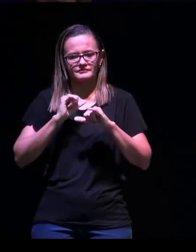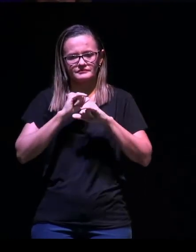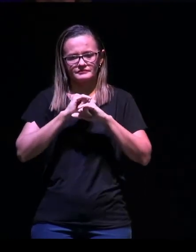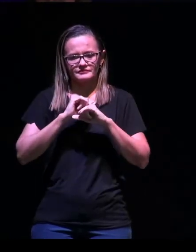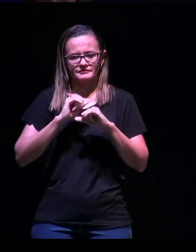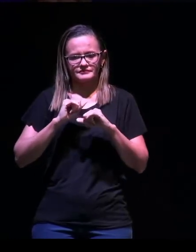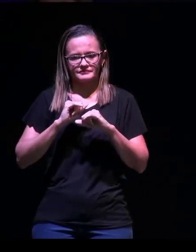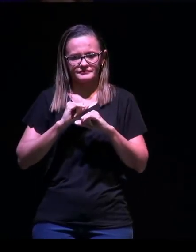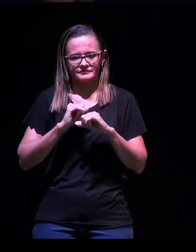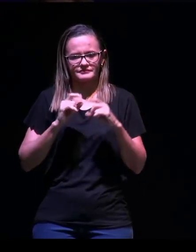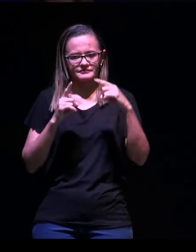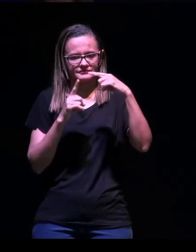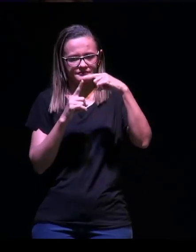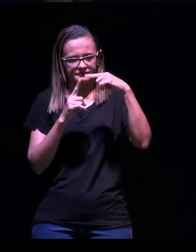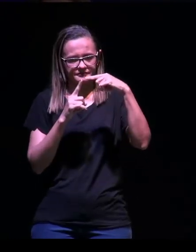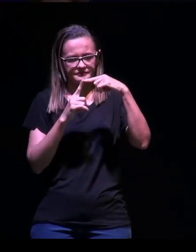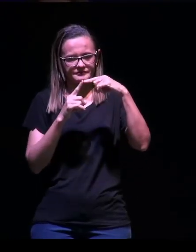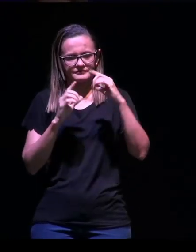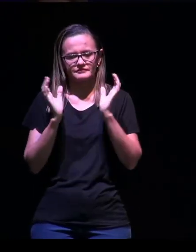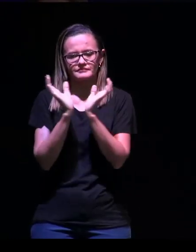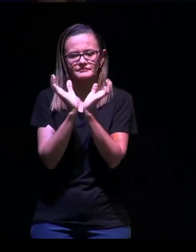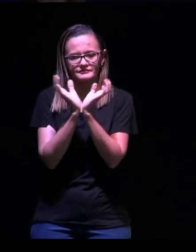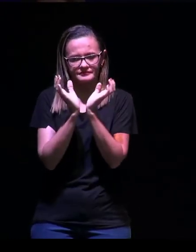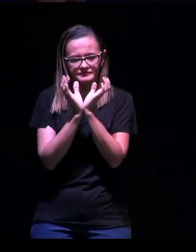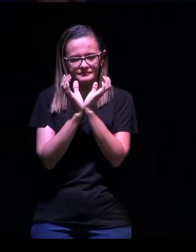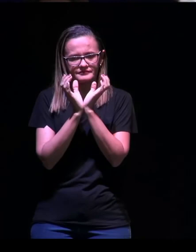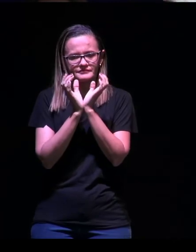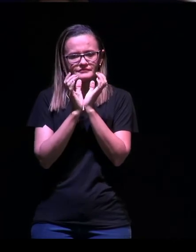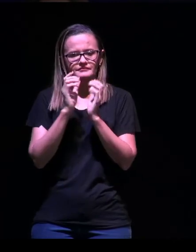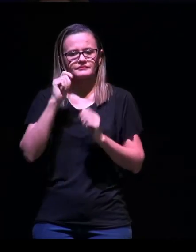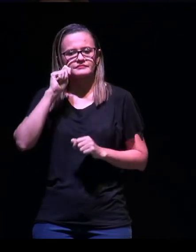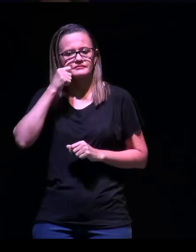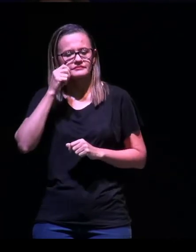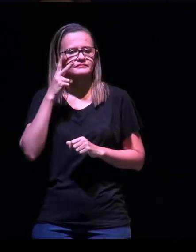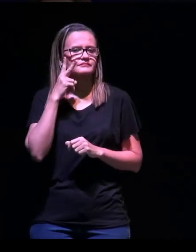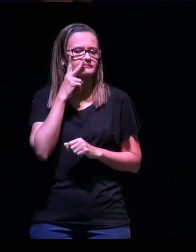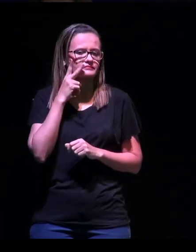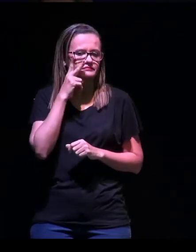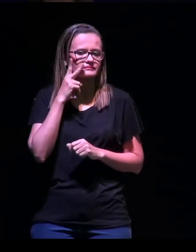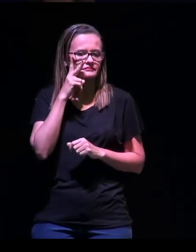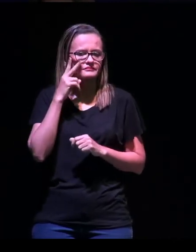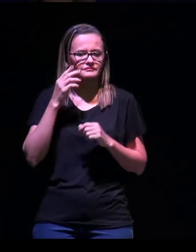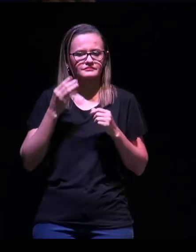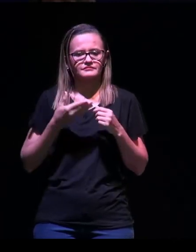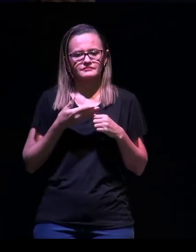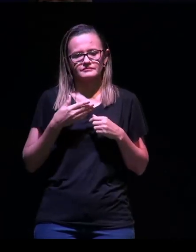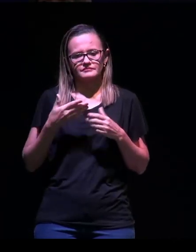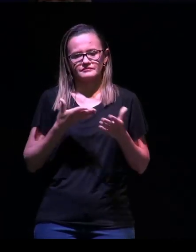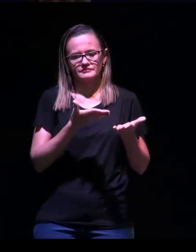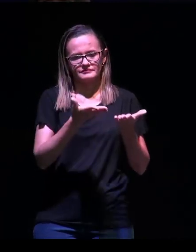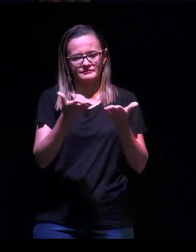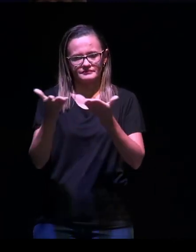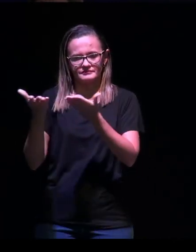grande ceia que nós vamos participar, quando o próprio Jesus vai estar lá nos honrando e servindo a ceia para todos nós.